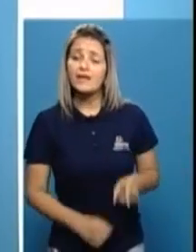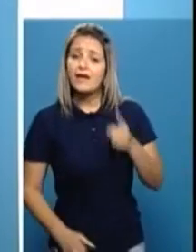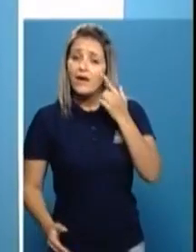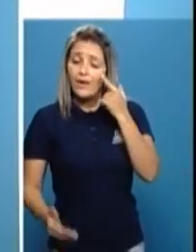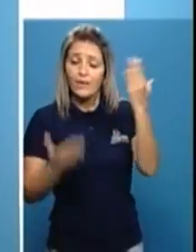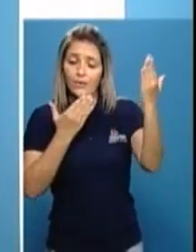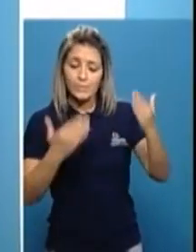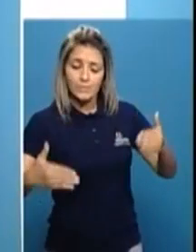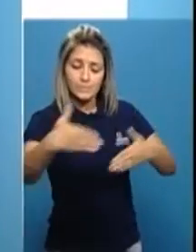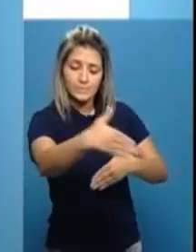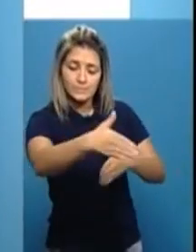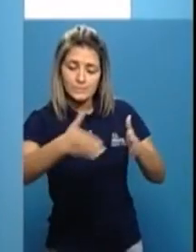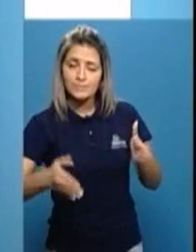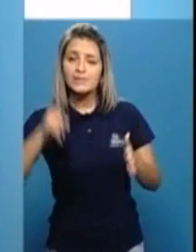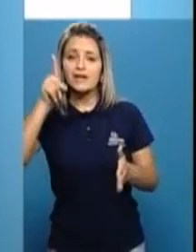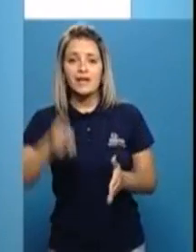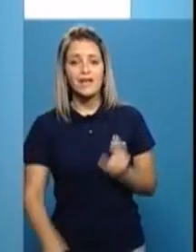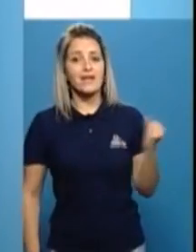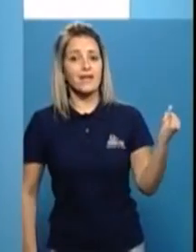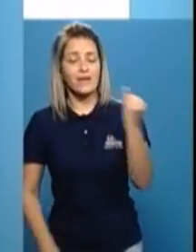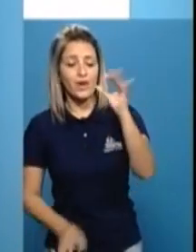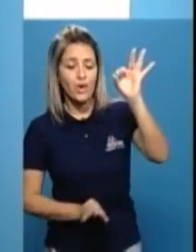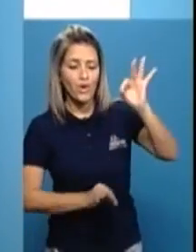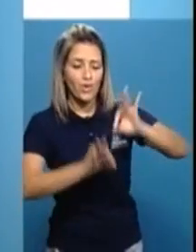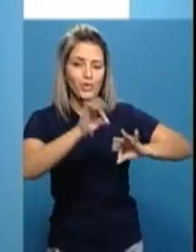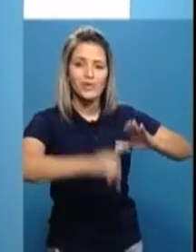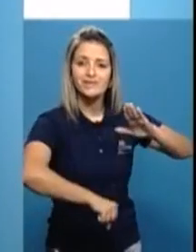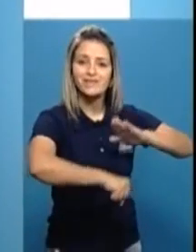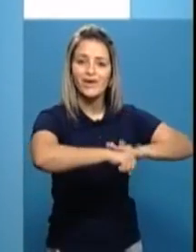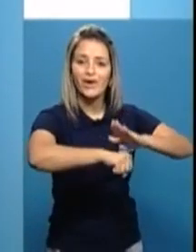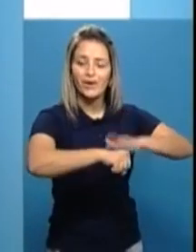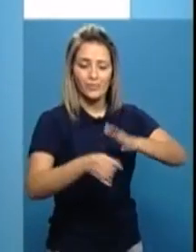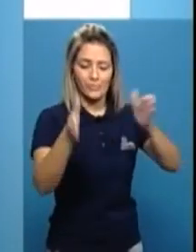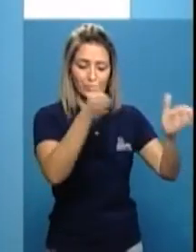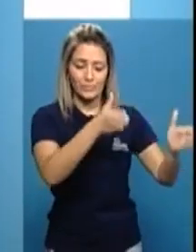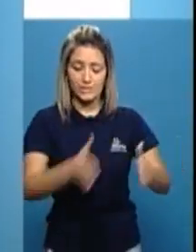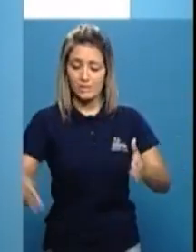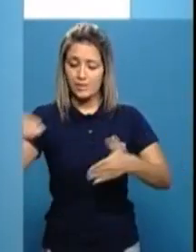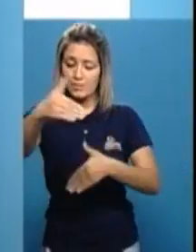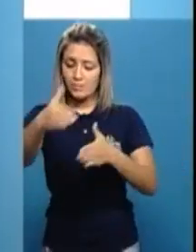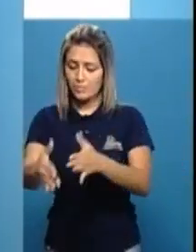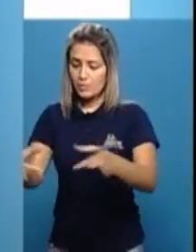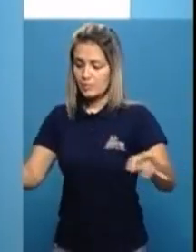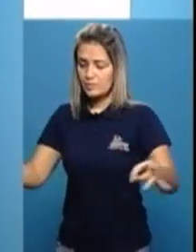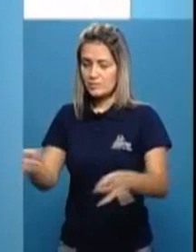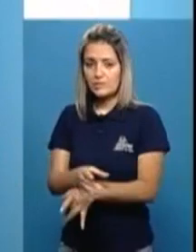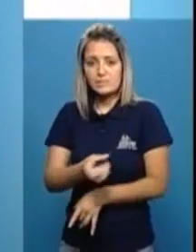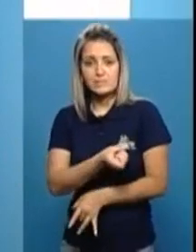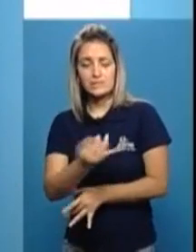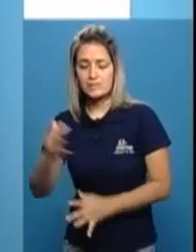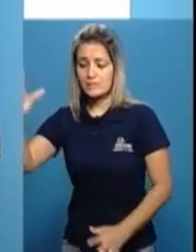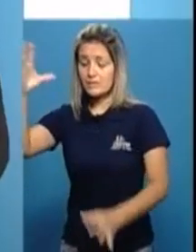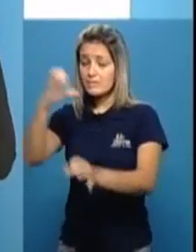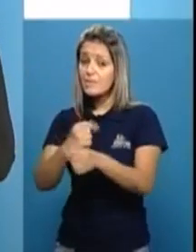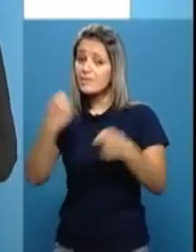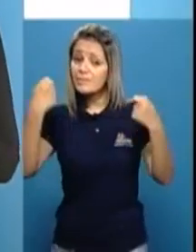é essencial programar corretamente esses setups, pois a cada batida de um lote, algumas ferramentas ou ajustes